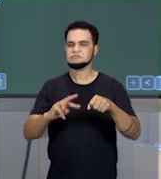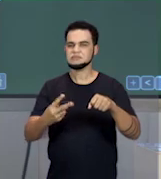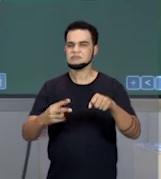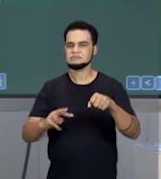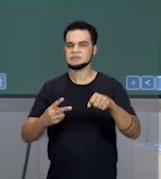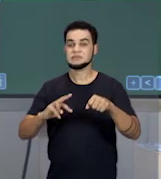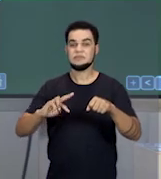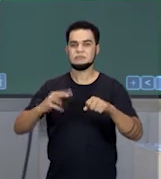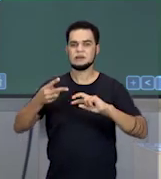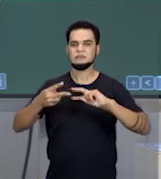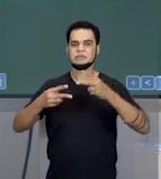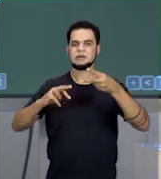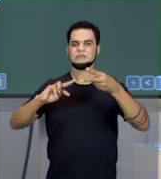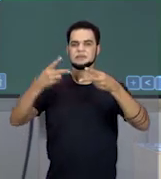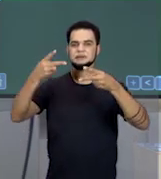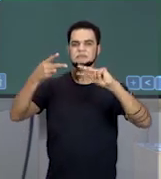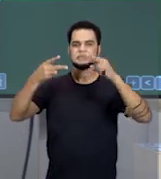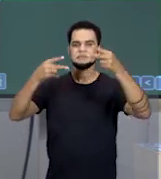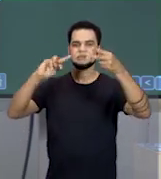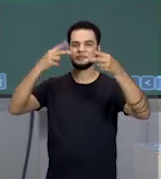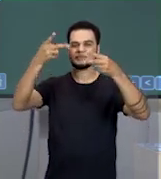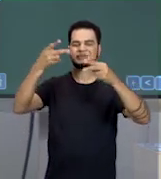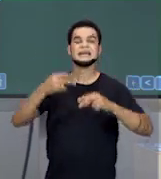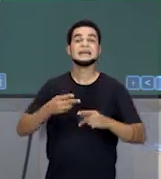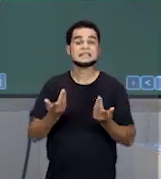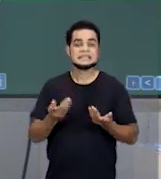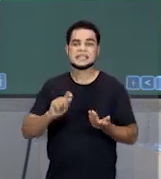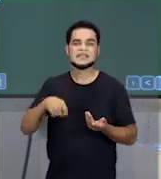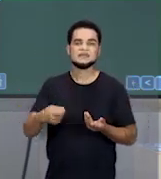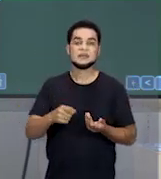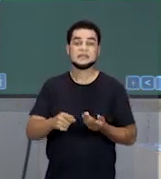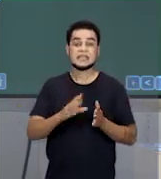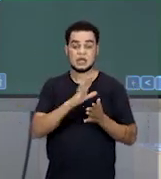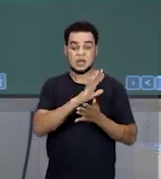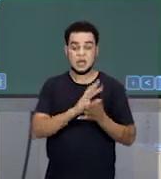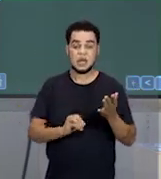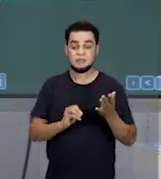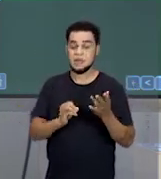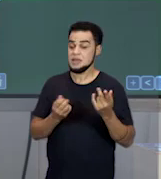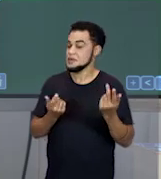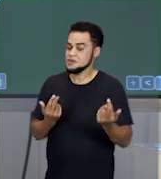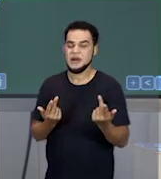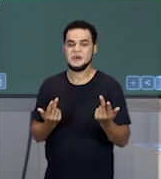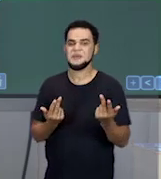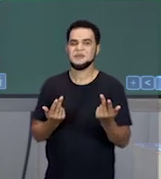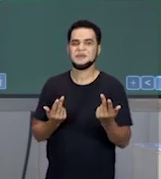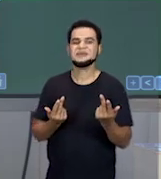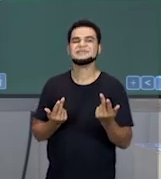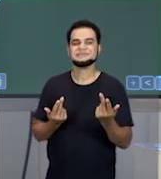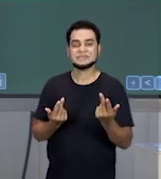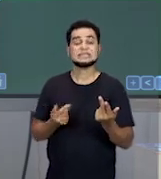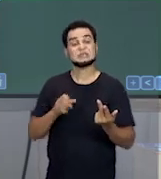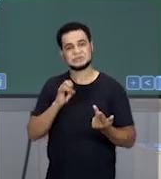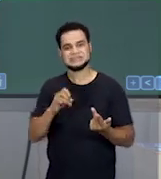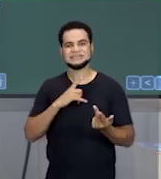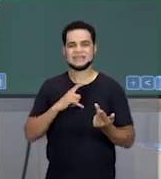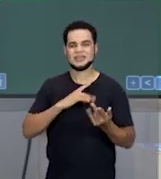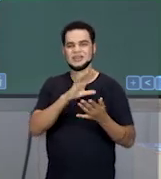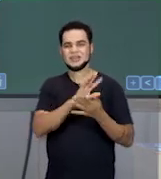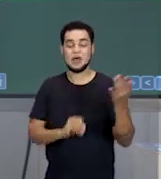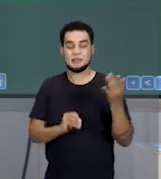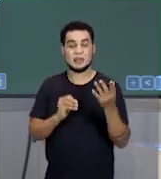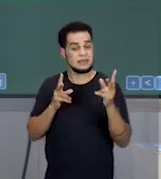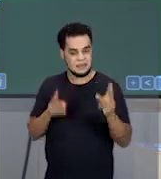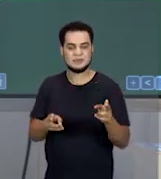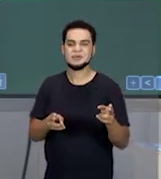assexuadamente, ela vai ter o quê? Cópias exatas de si mesmo. Como eu vou ter cópias exatas de